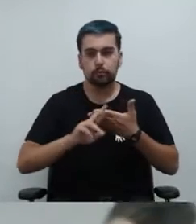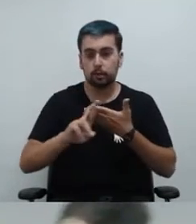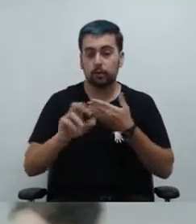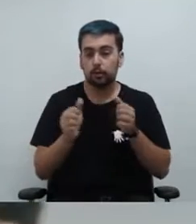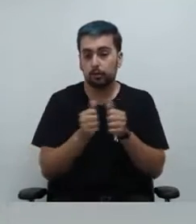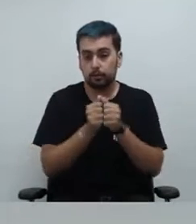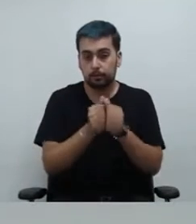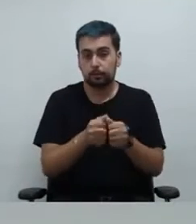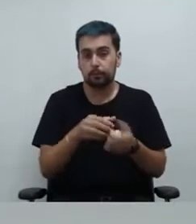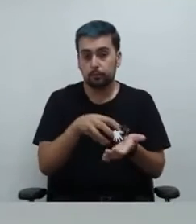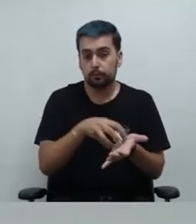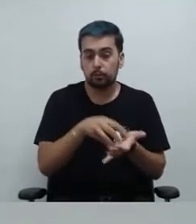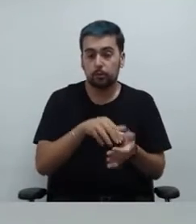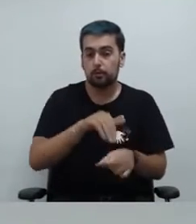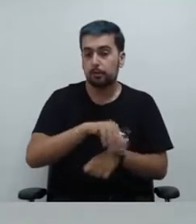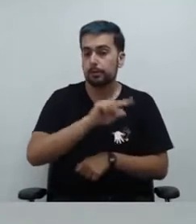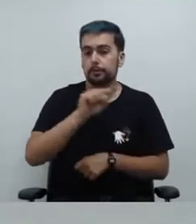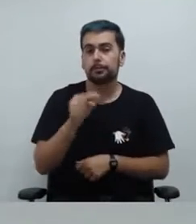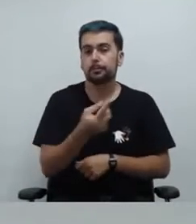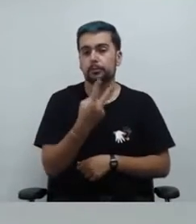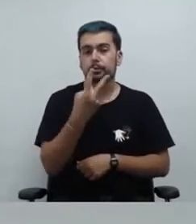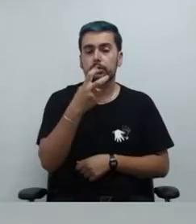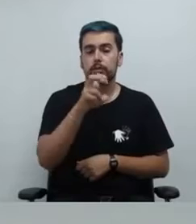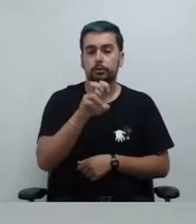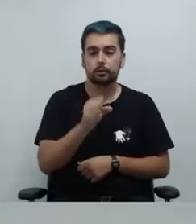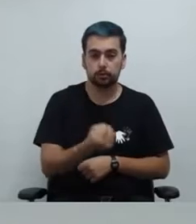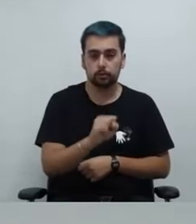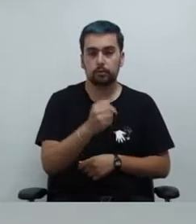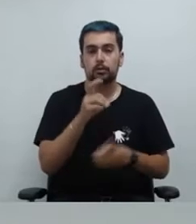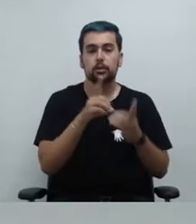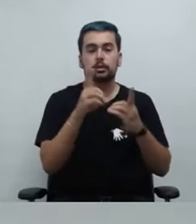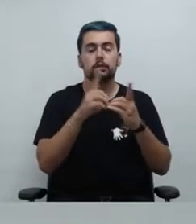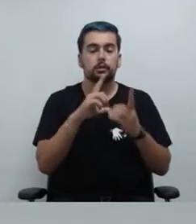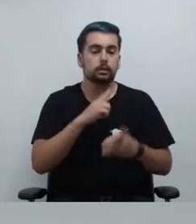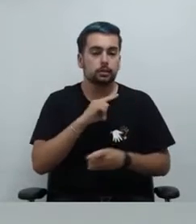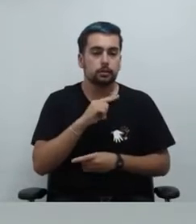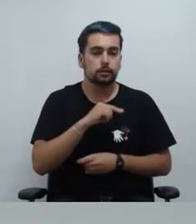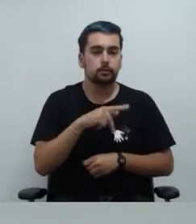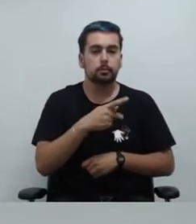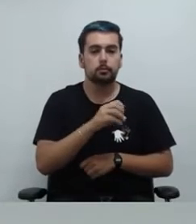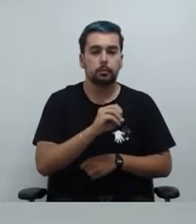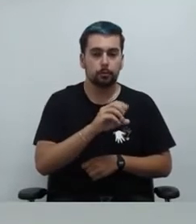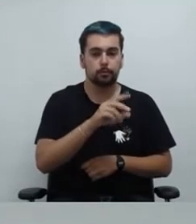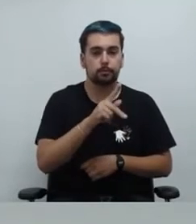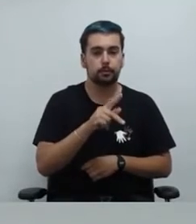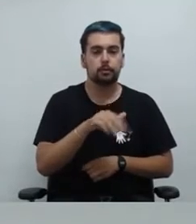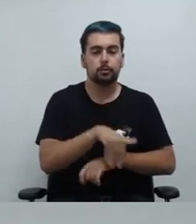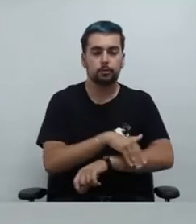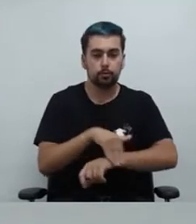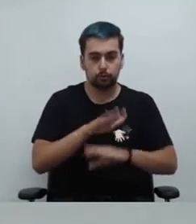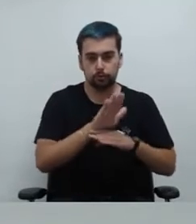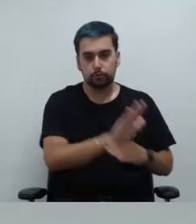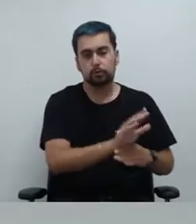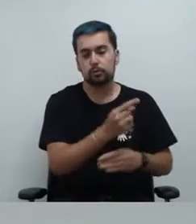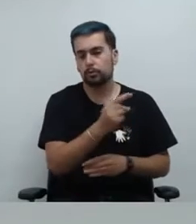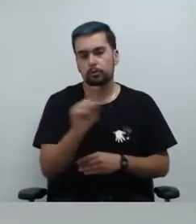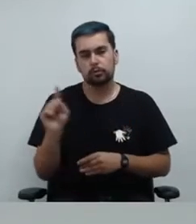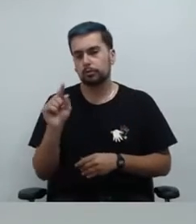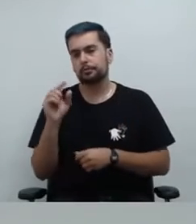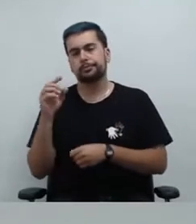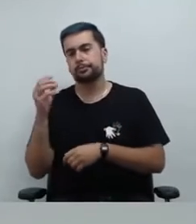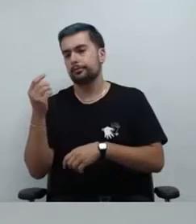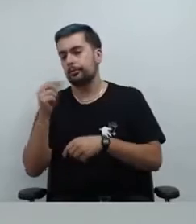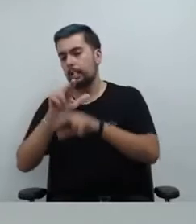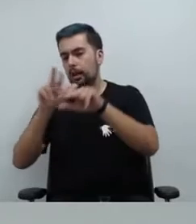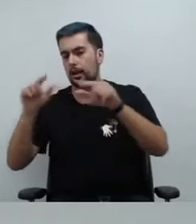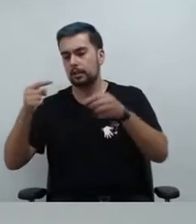acompanhamento do núcleo dos mais de 1.258 atendimentos feitos durante o POP Rua Ajude, saúde no último ano em Osasco, Ribeirão